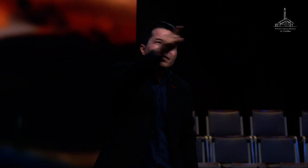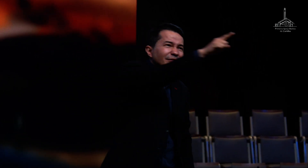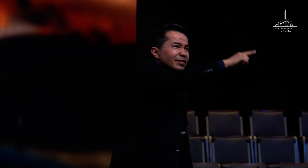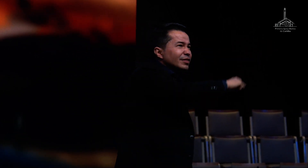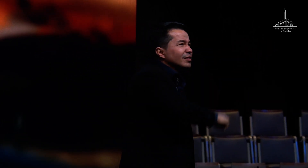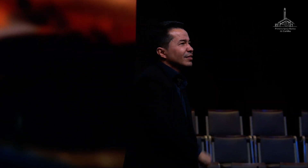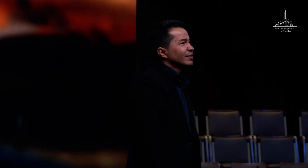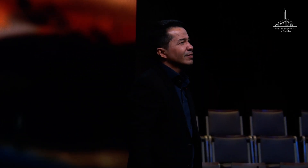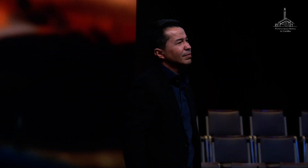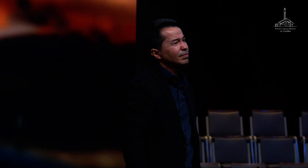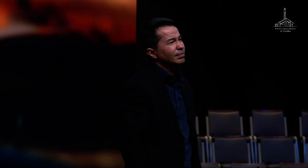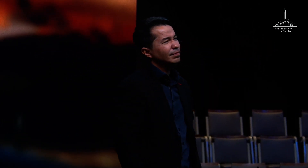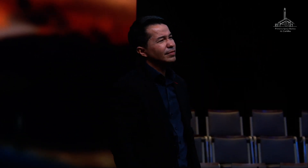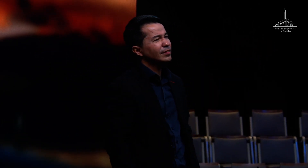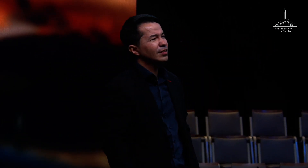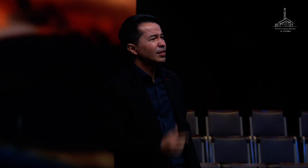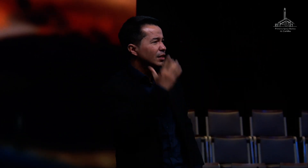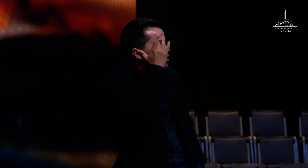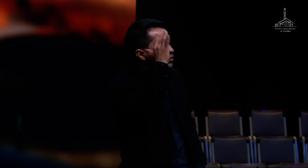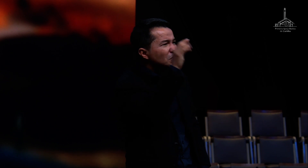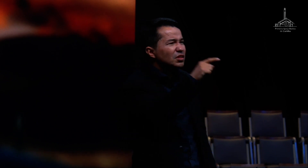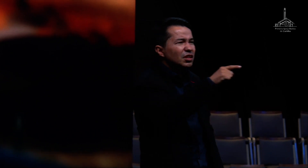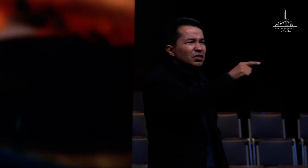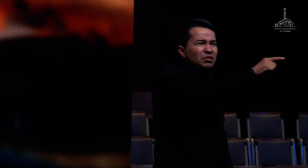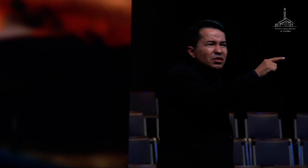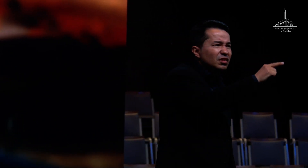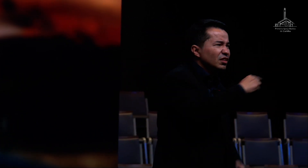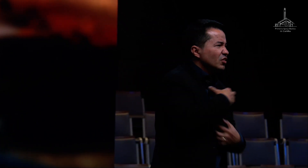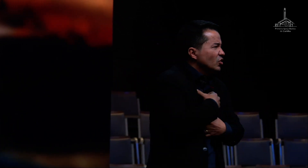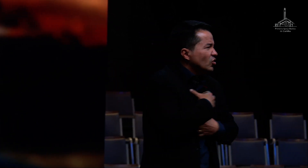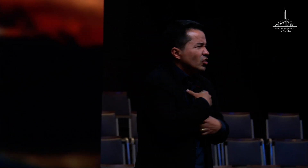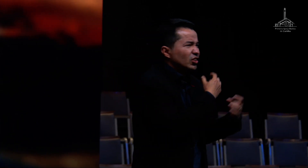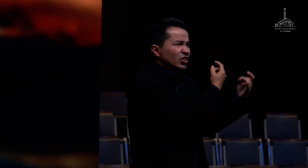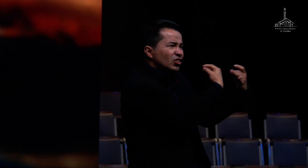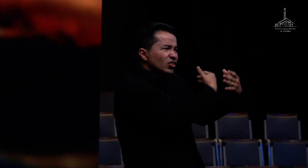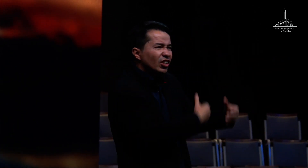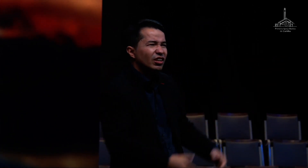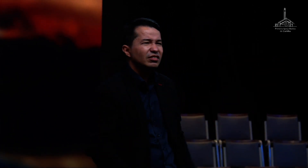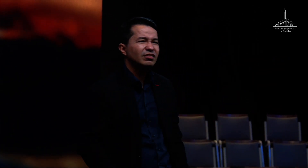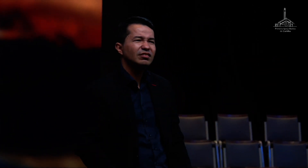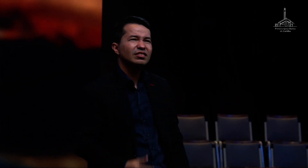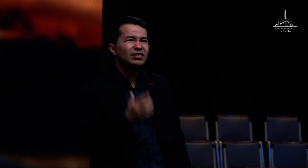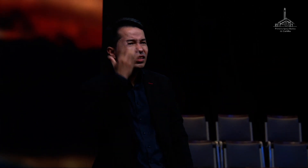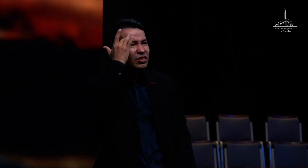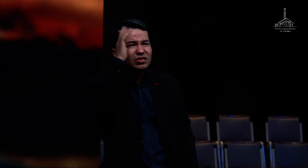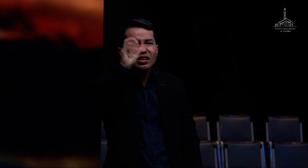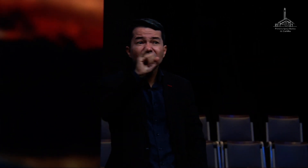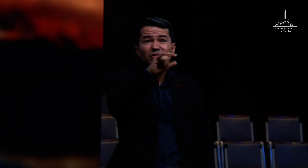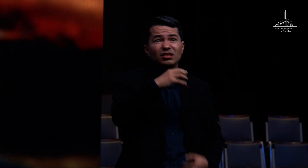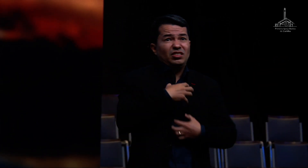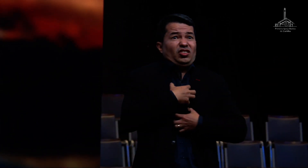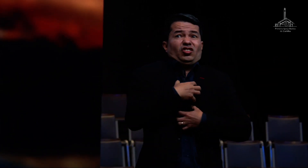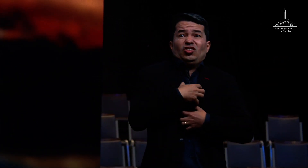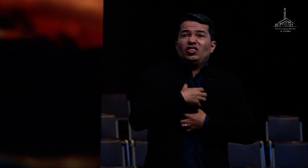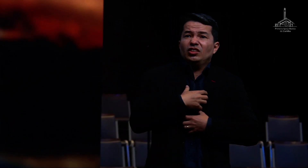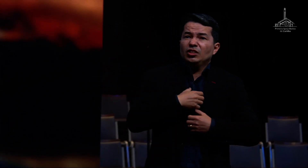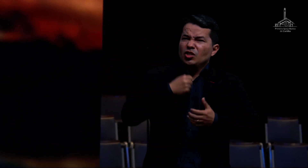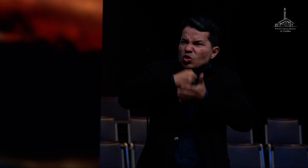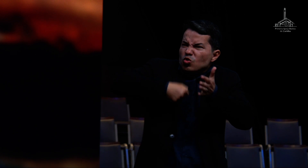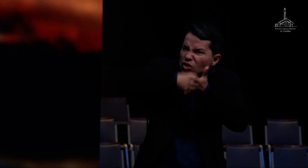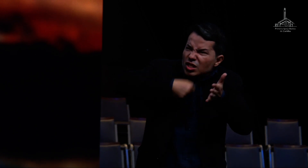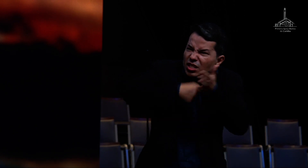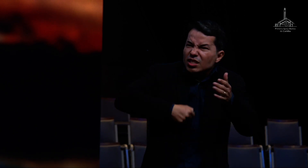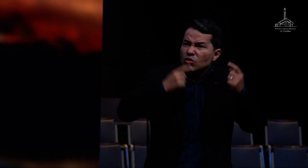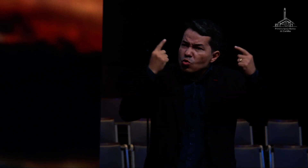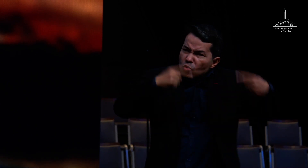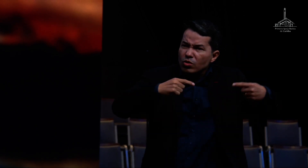acolher a cada um de nós. Eu não sei qual é o sentimento de rejeição, de